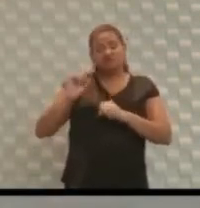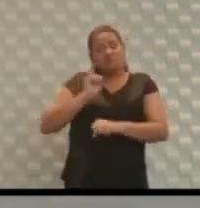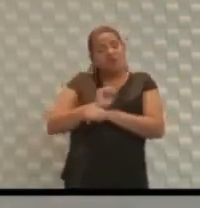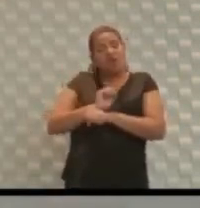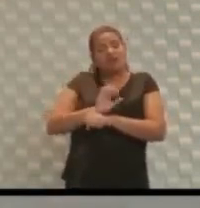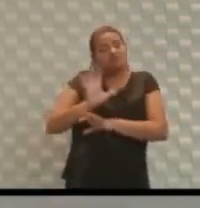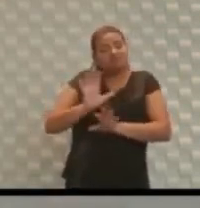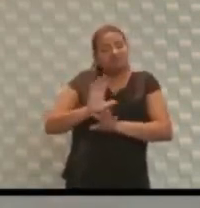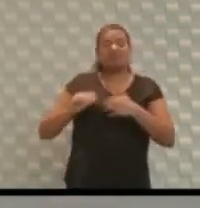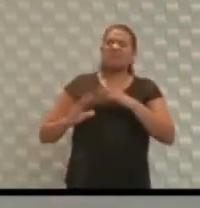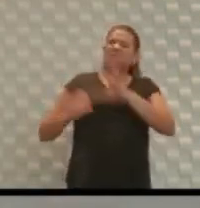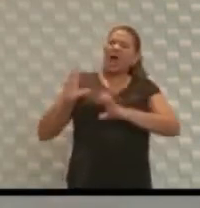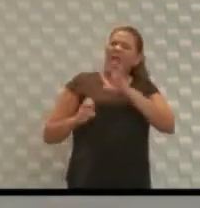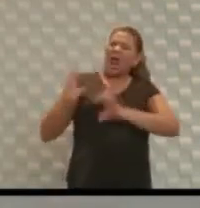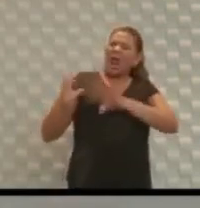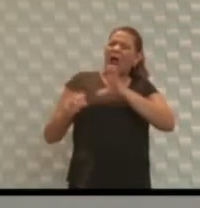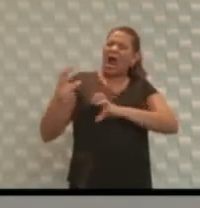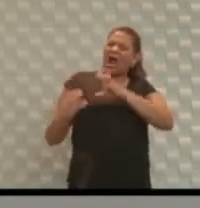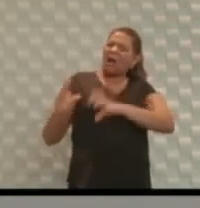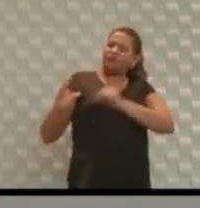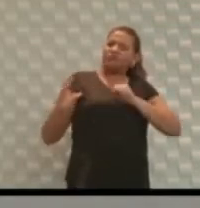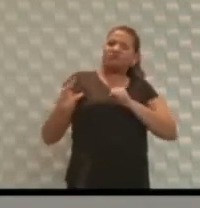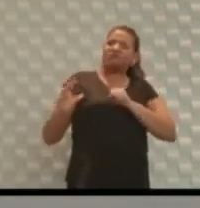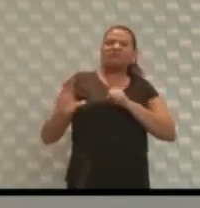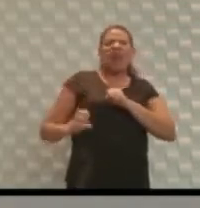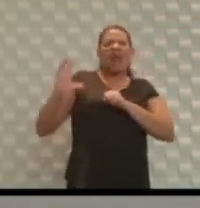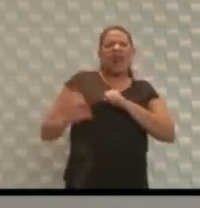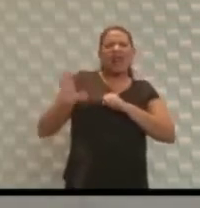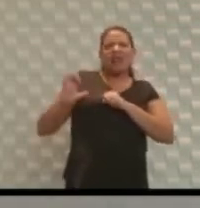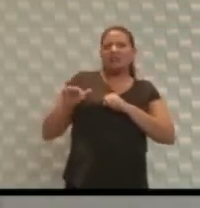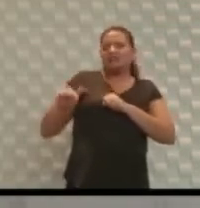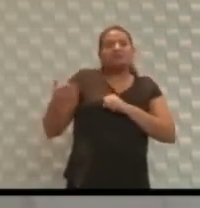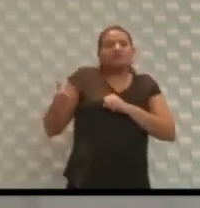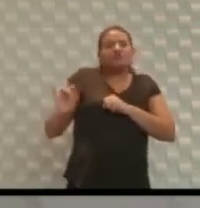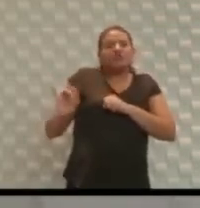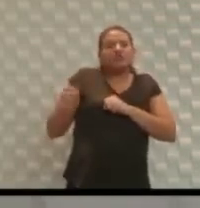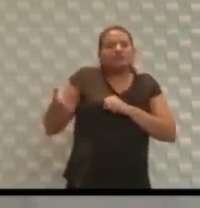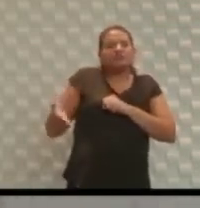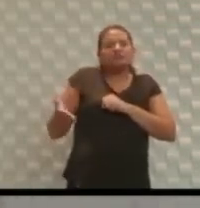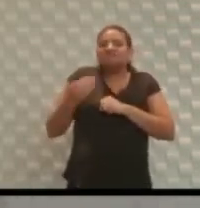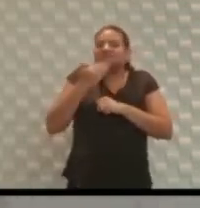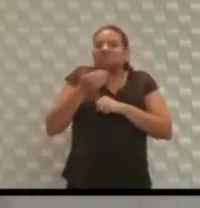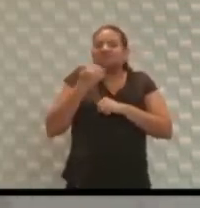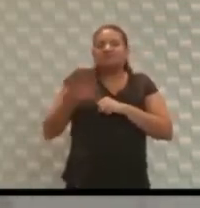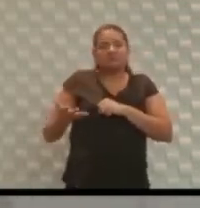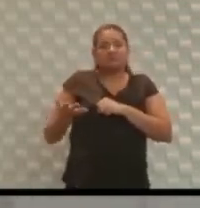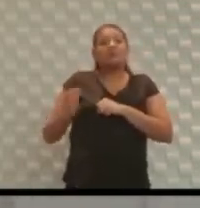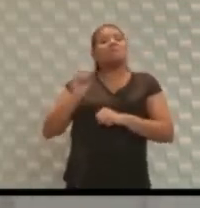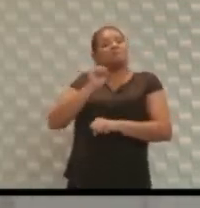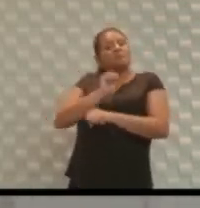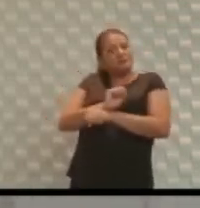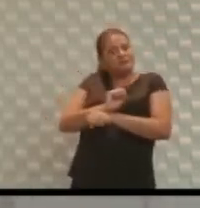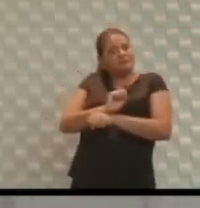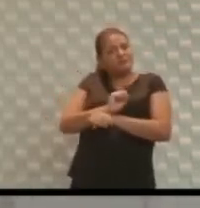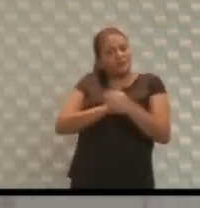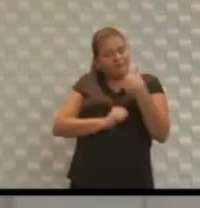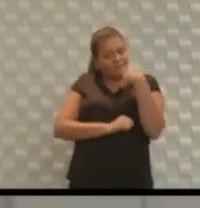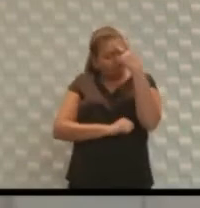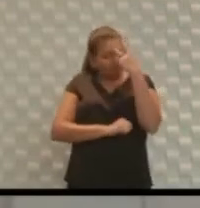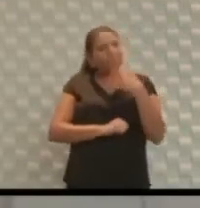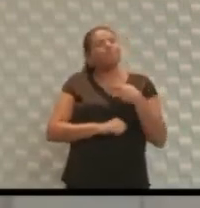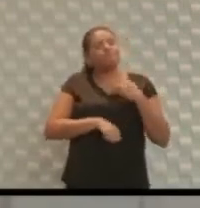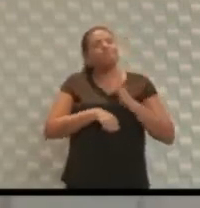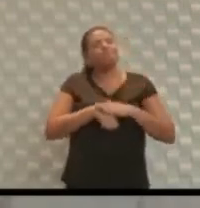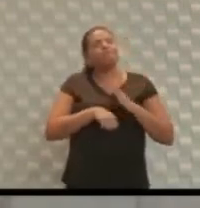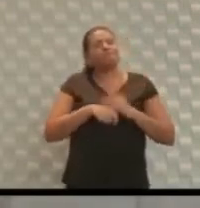você pode tomar atitude. Você é dono de si, mas você não é dono do outro. Mas Deus é dono do outro. Por